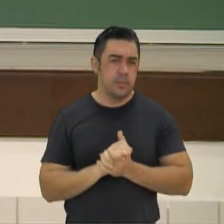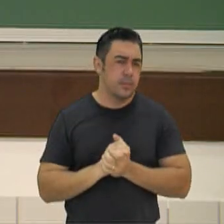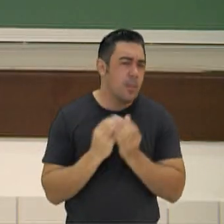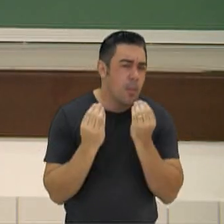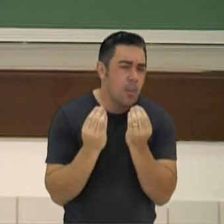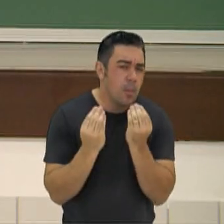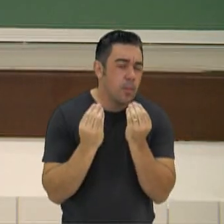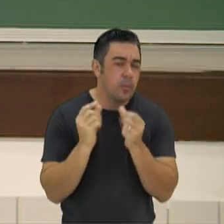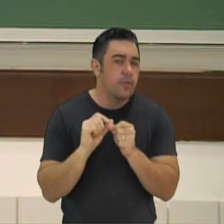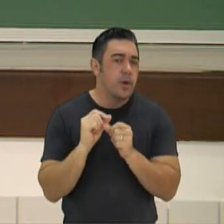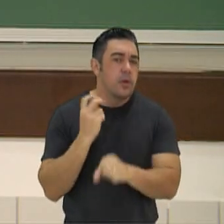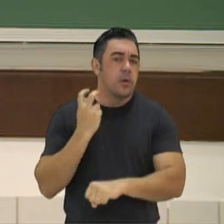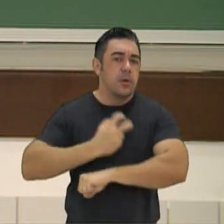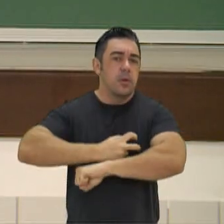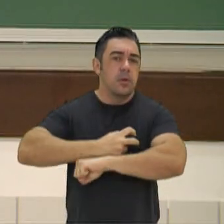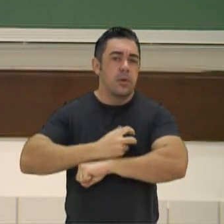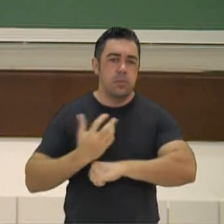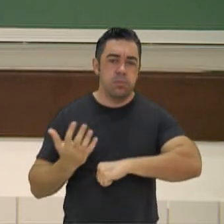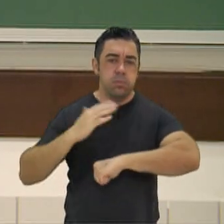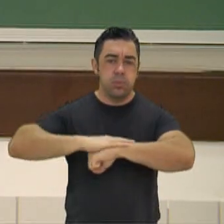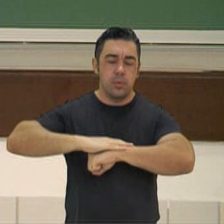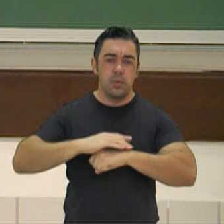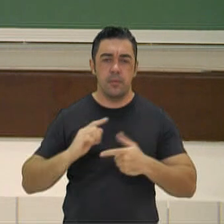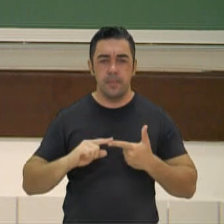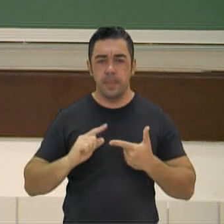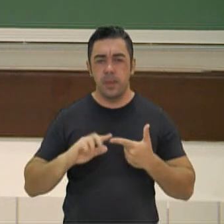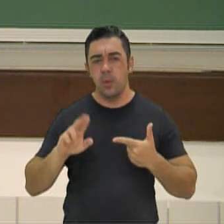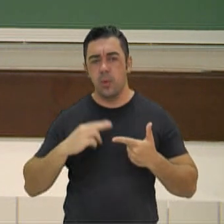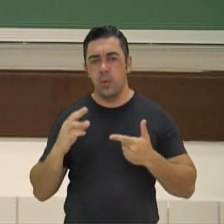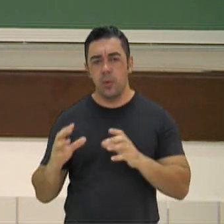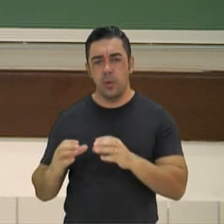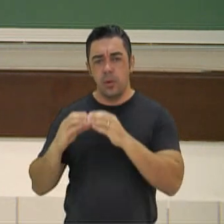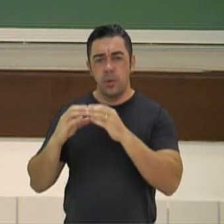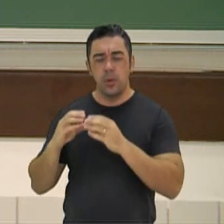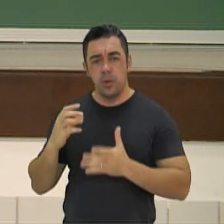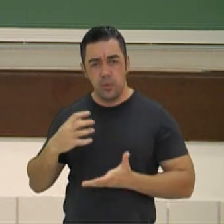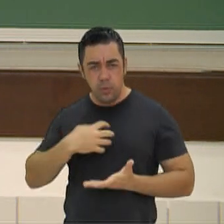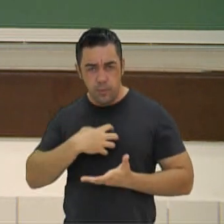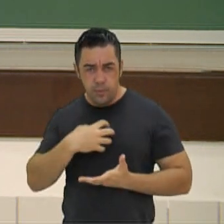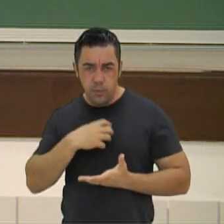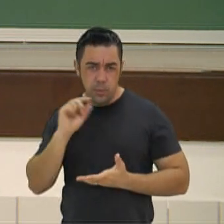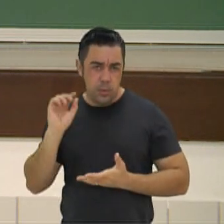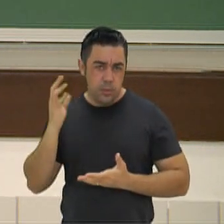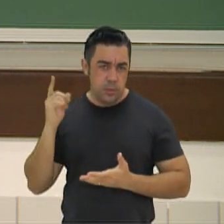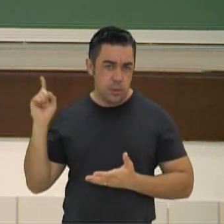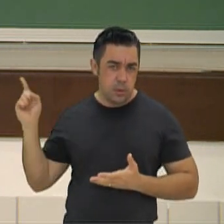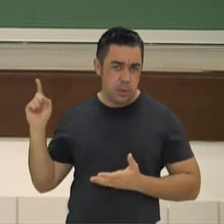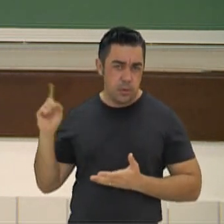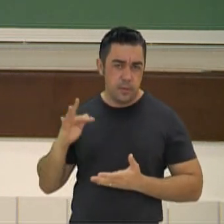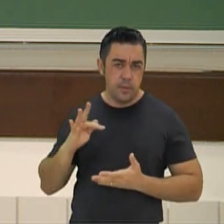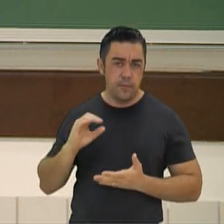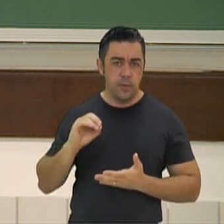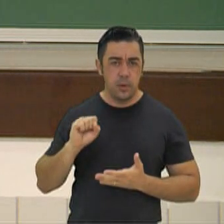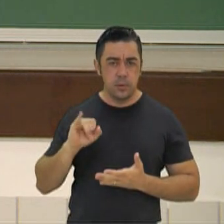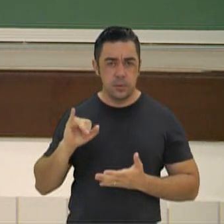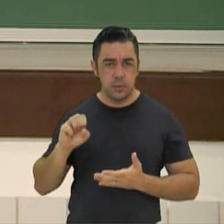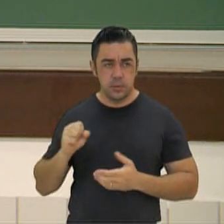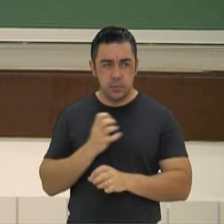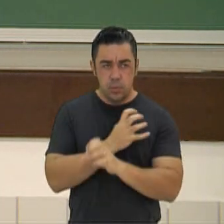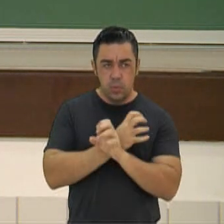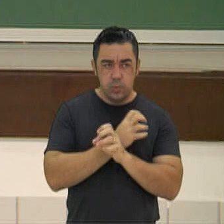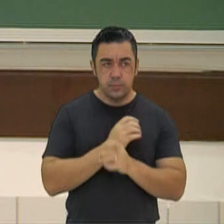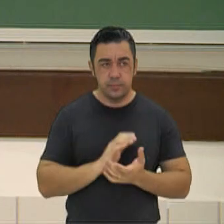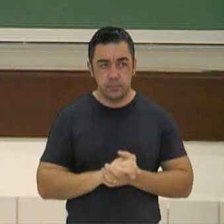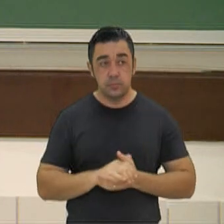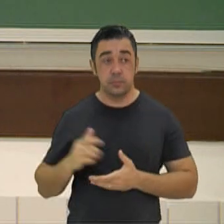esses fósseis? Será que é só por resina ou tem alguma outra forma de formação, uma forma desses fósseis estarem presentes para a gente?